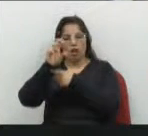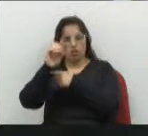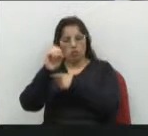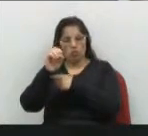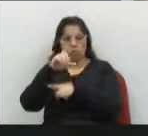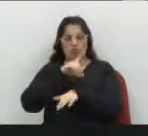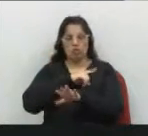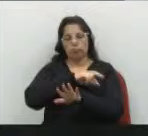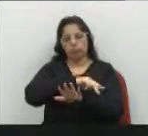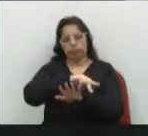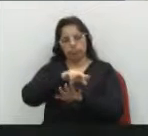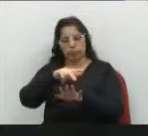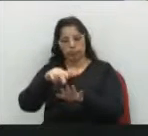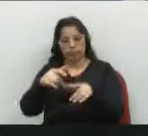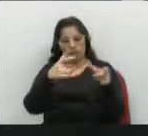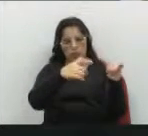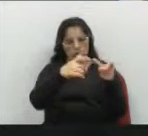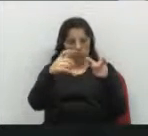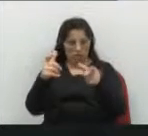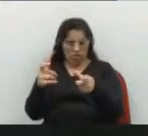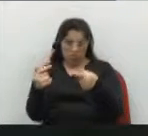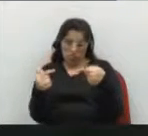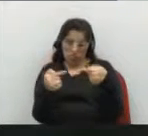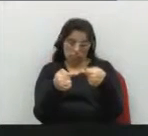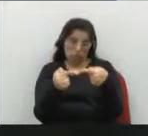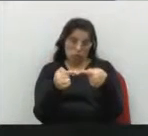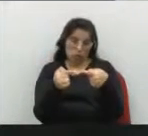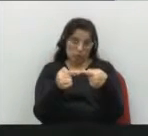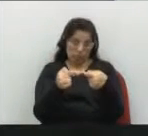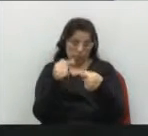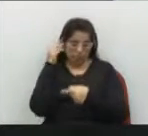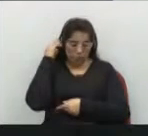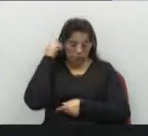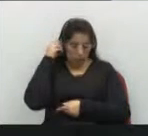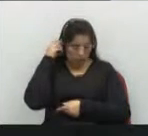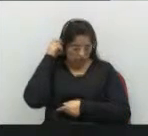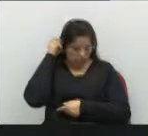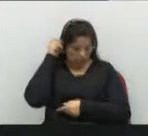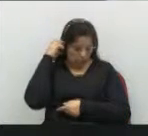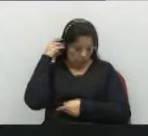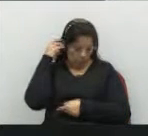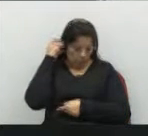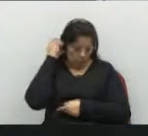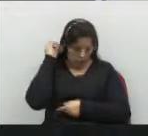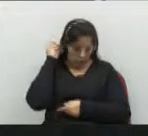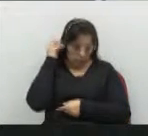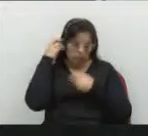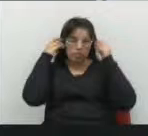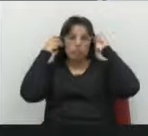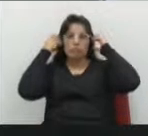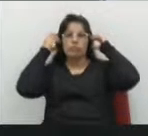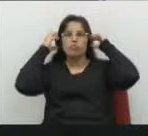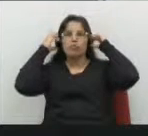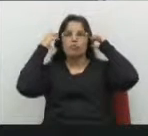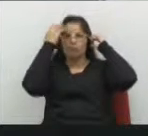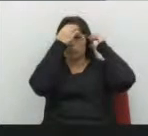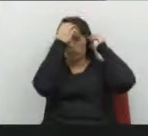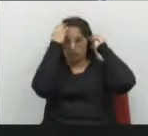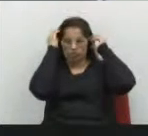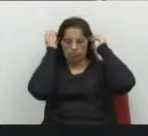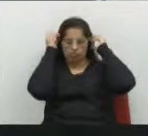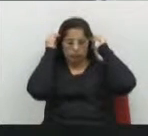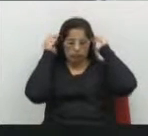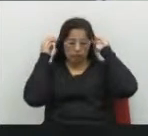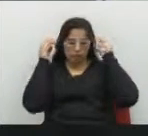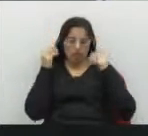tem o Quil e assim por diante. Sabemos que também é uma modalidade que está crescendo no Brasil e sabemos que é